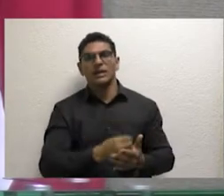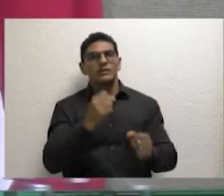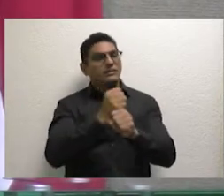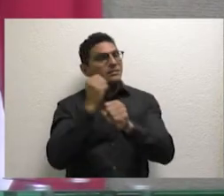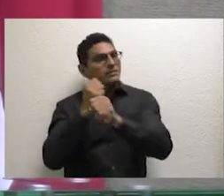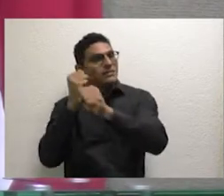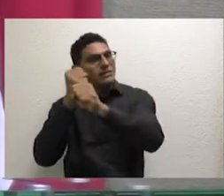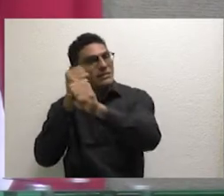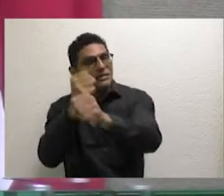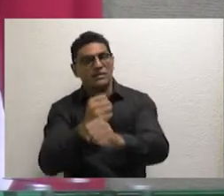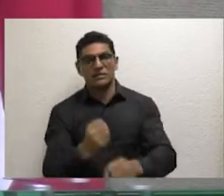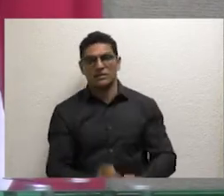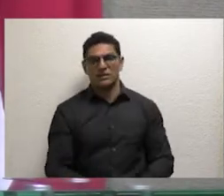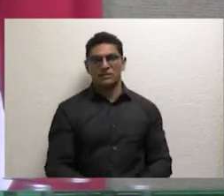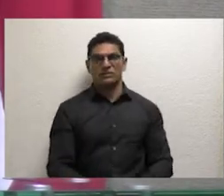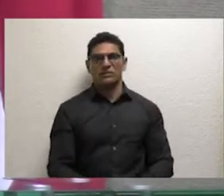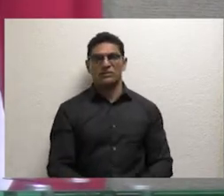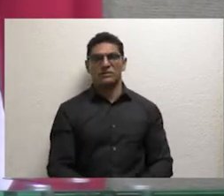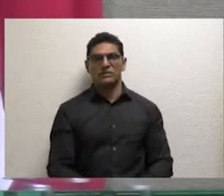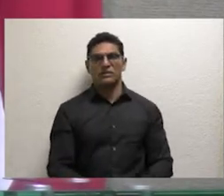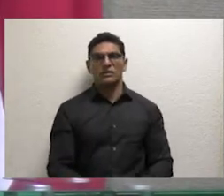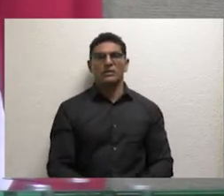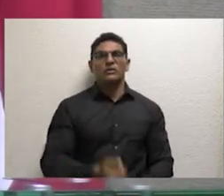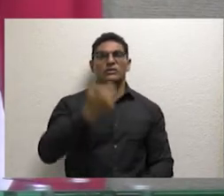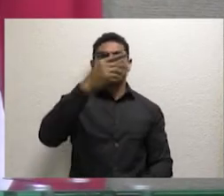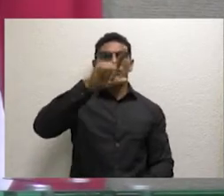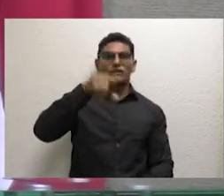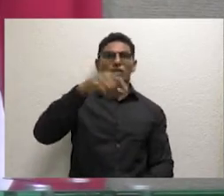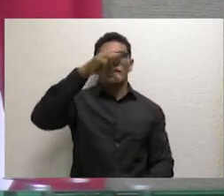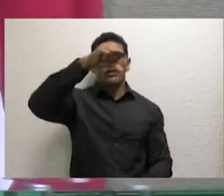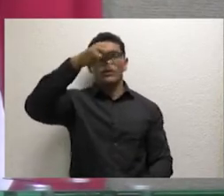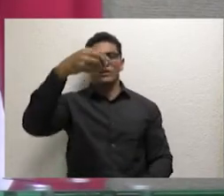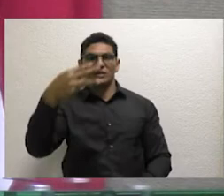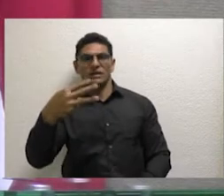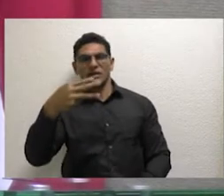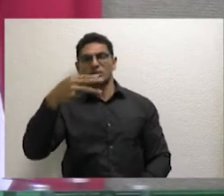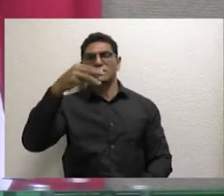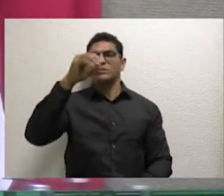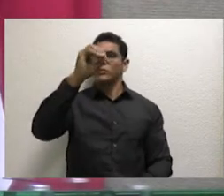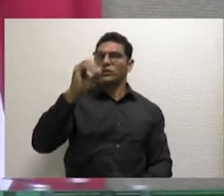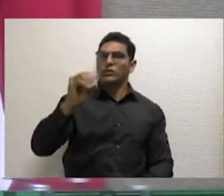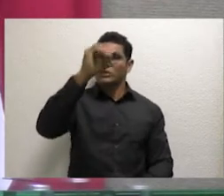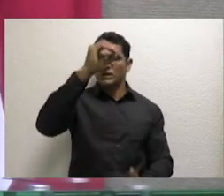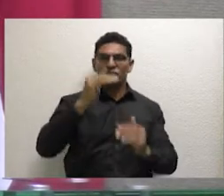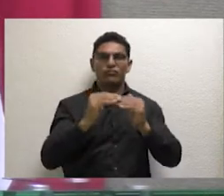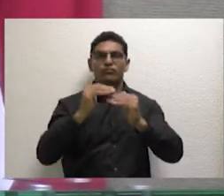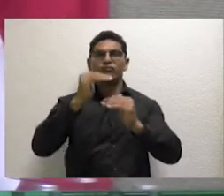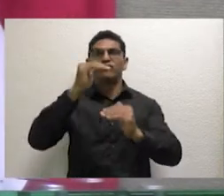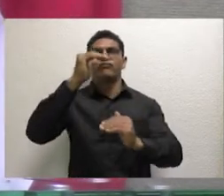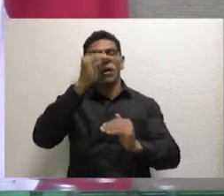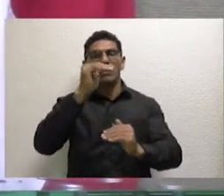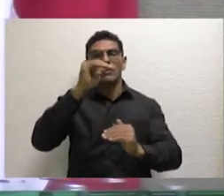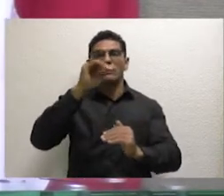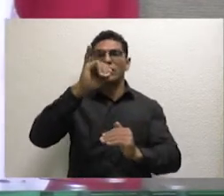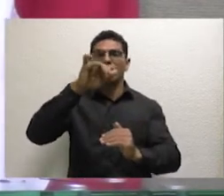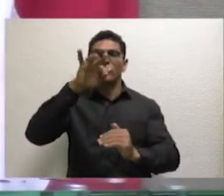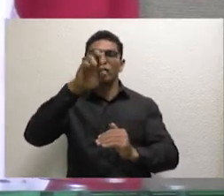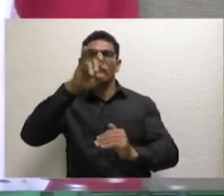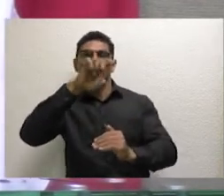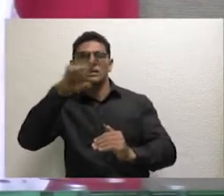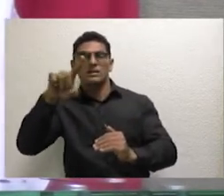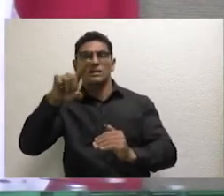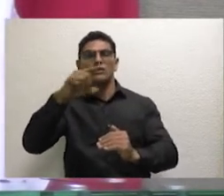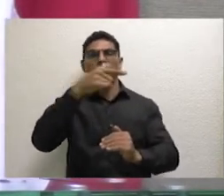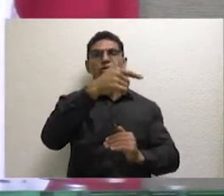os 3.93 da inflação de 2011 de